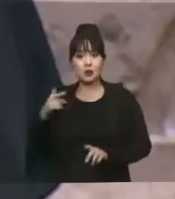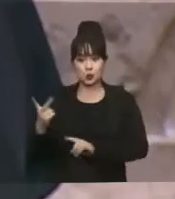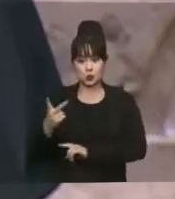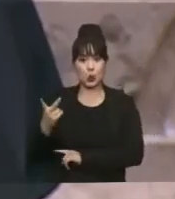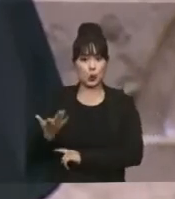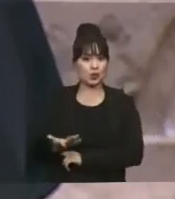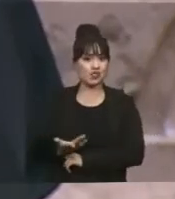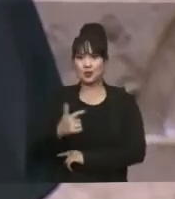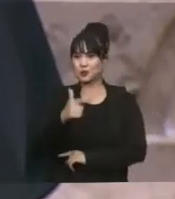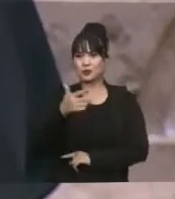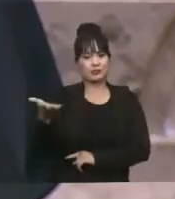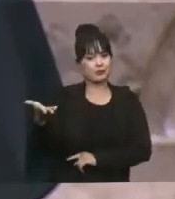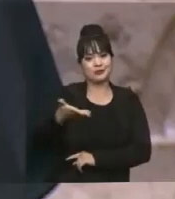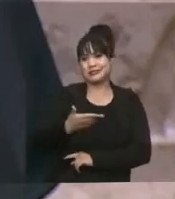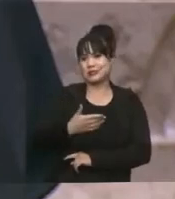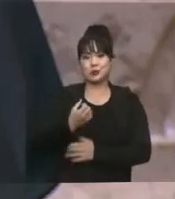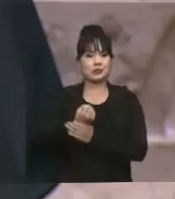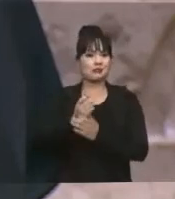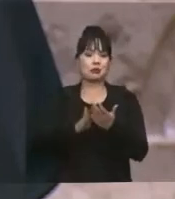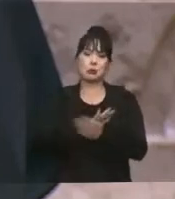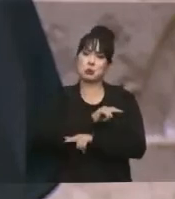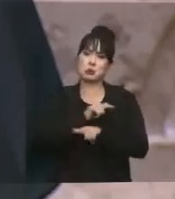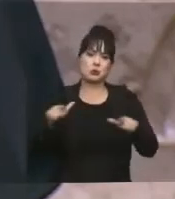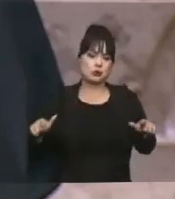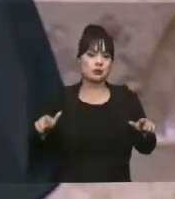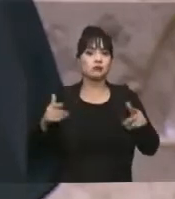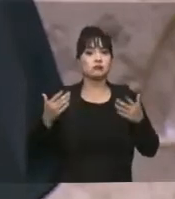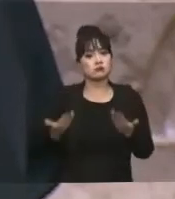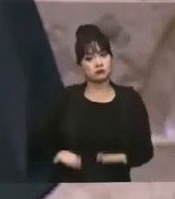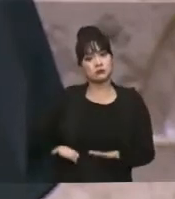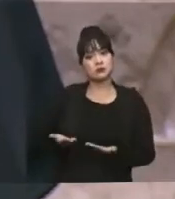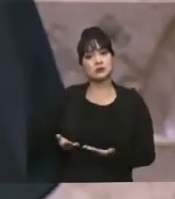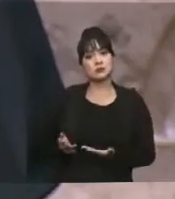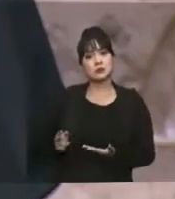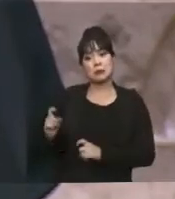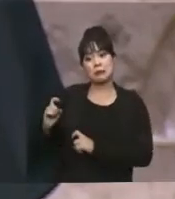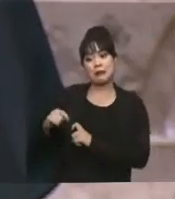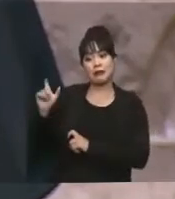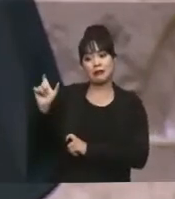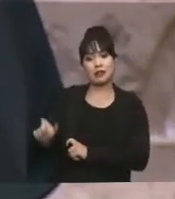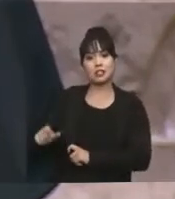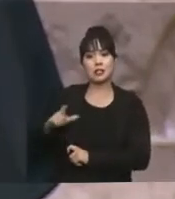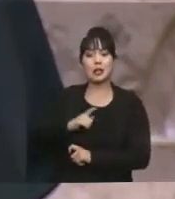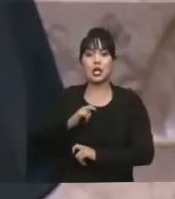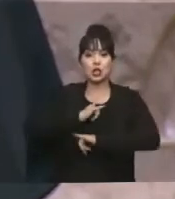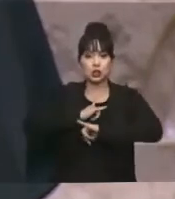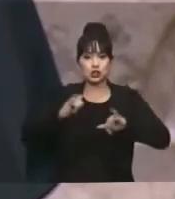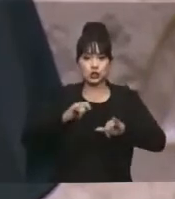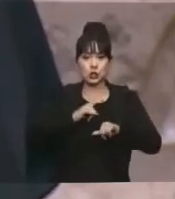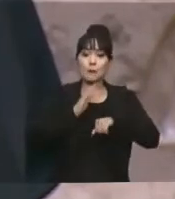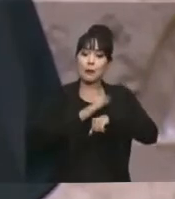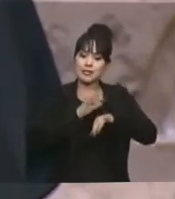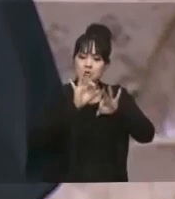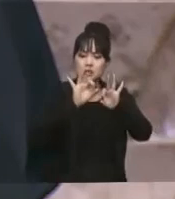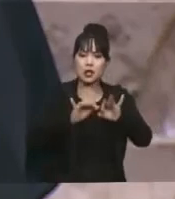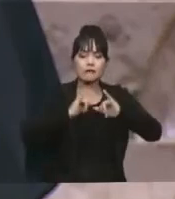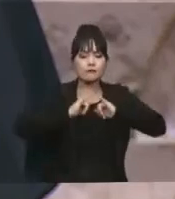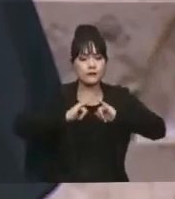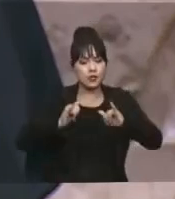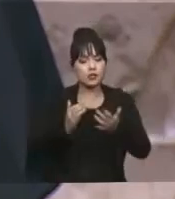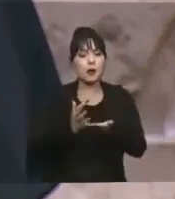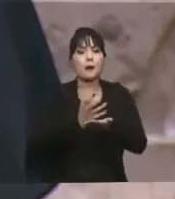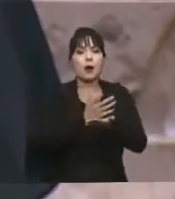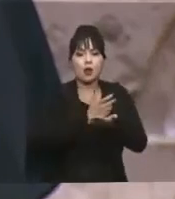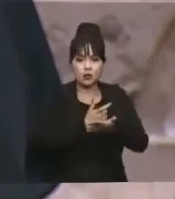traz segurança. Não por acaso, a literatura médica indica como momento adequado para a coleta de amostra de DNA